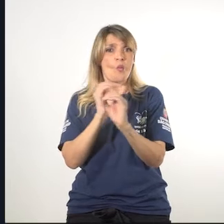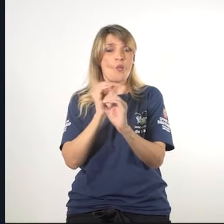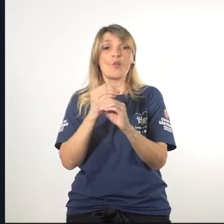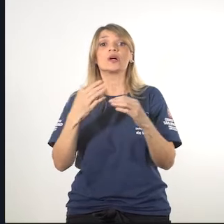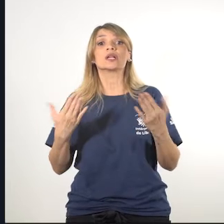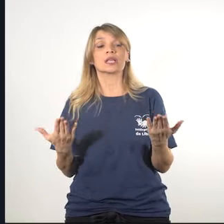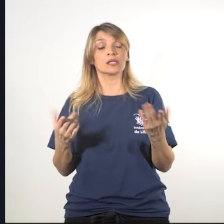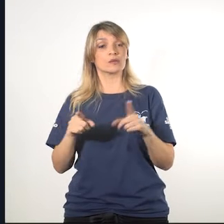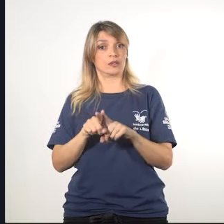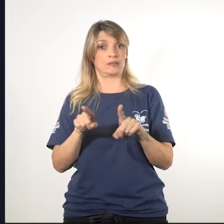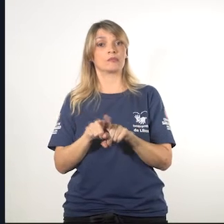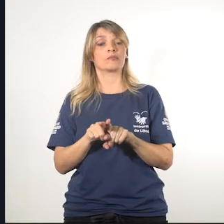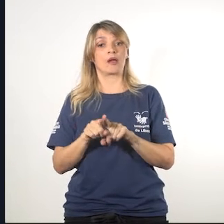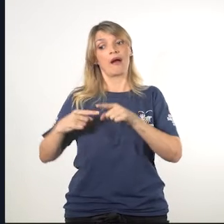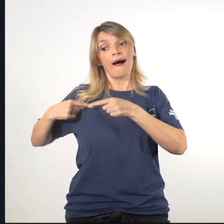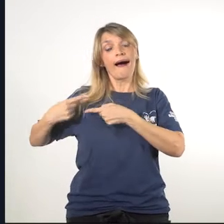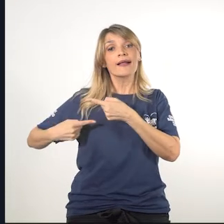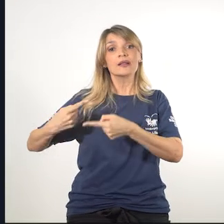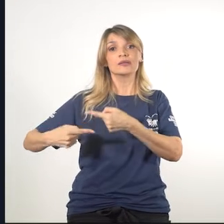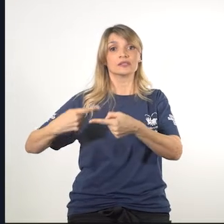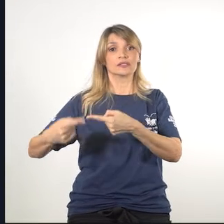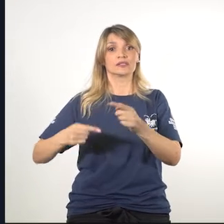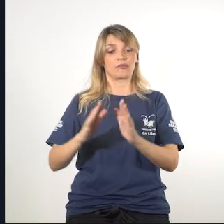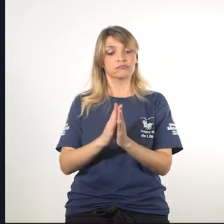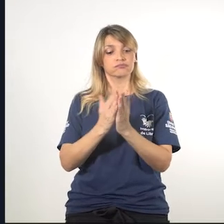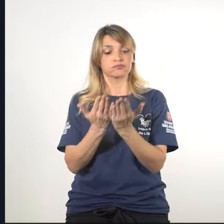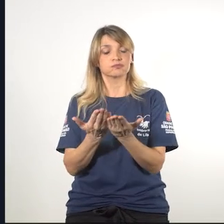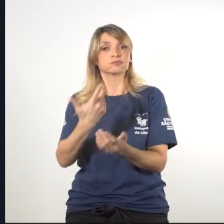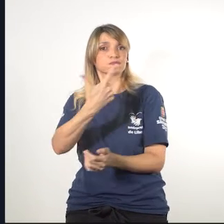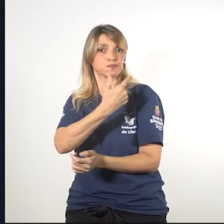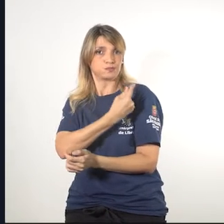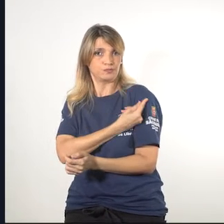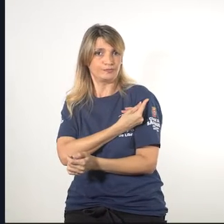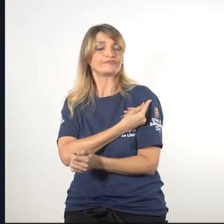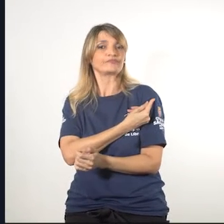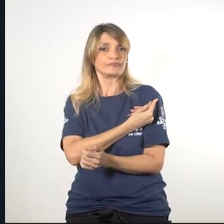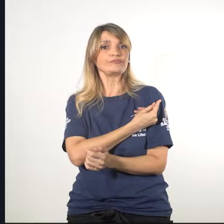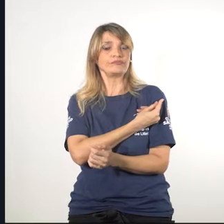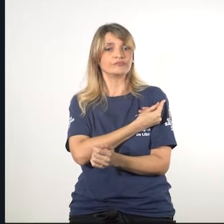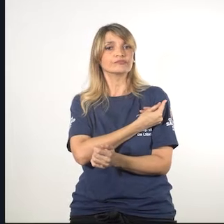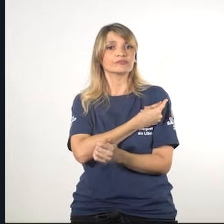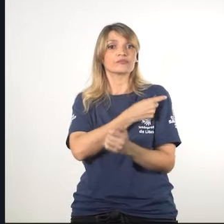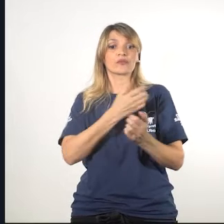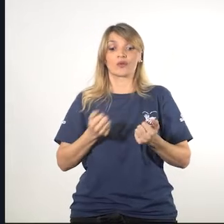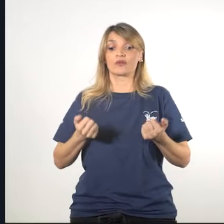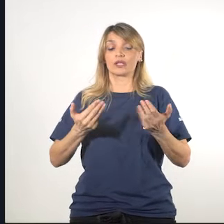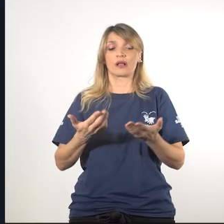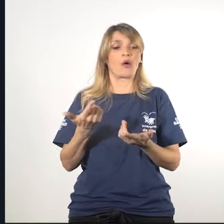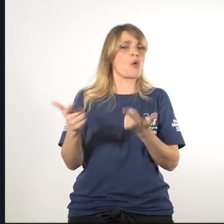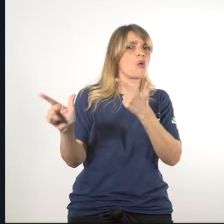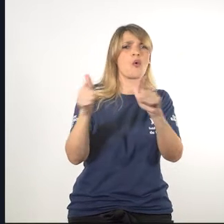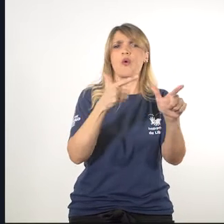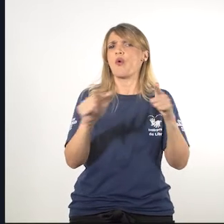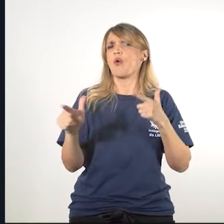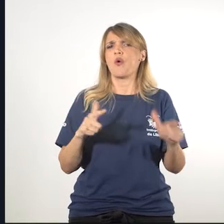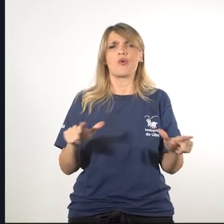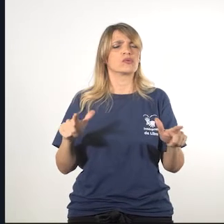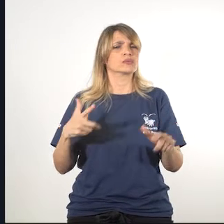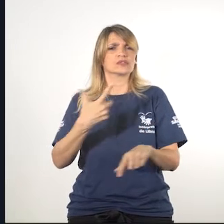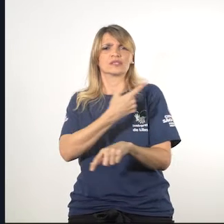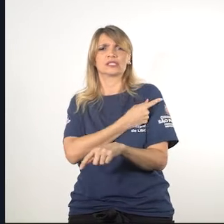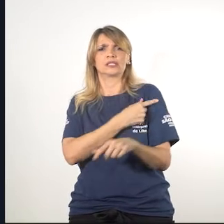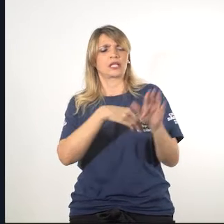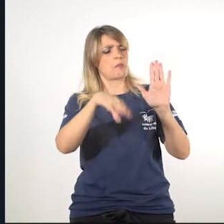também ocorrerá, então, a atualização da caderneta de vacinação com a oferta das demais vacinas do calendário nacional